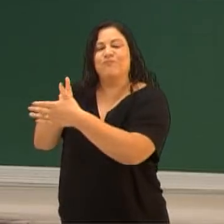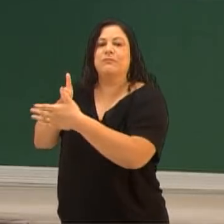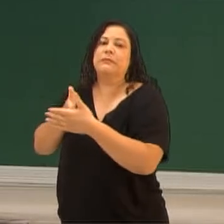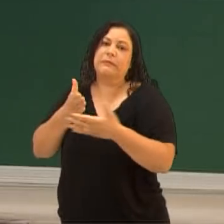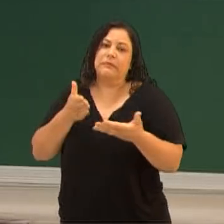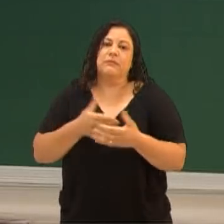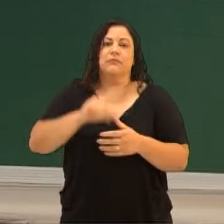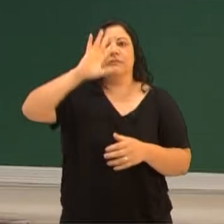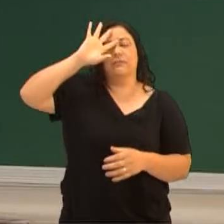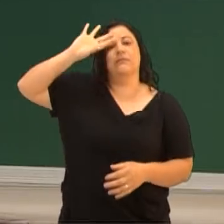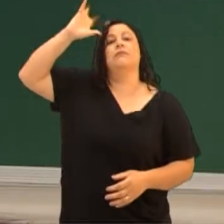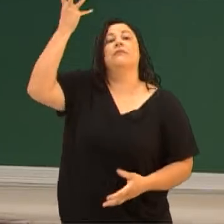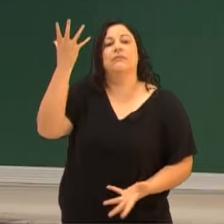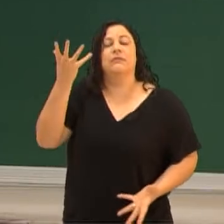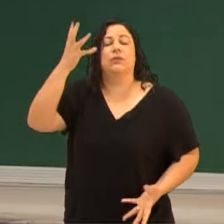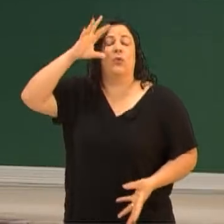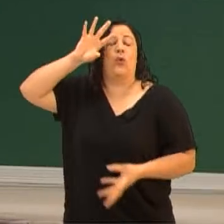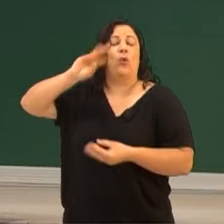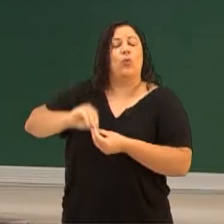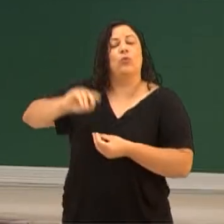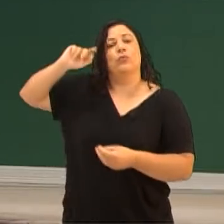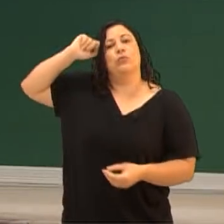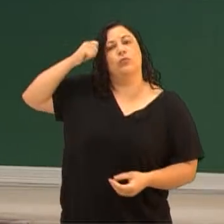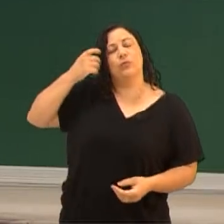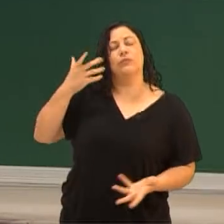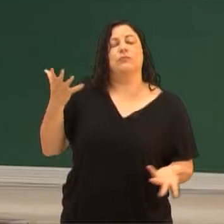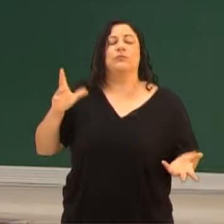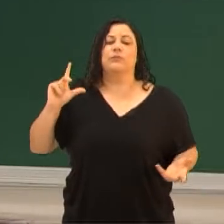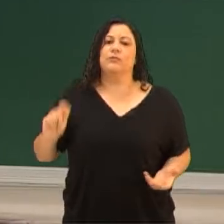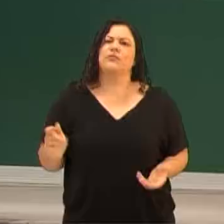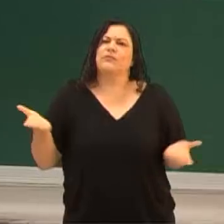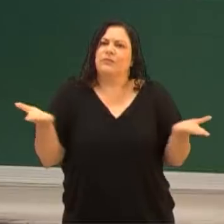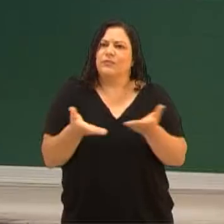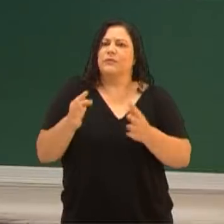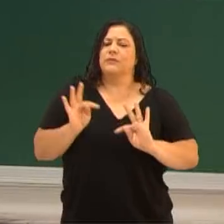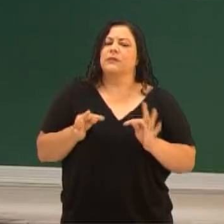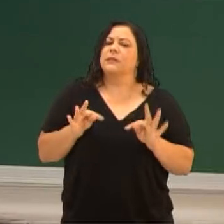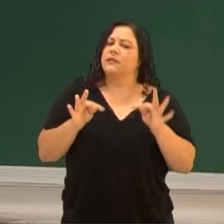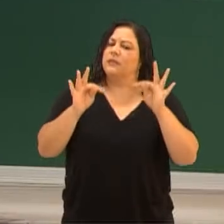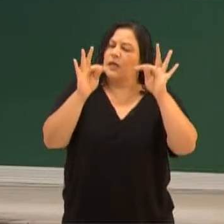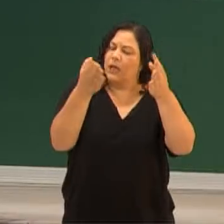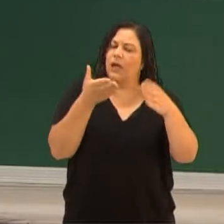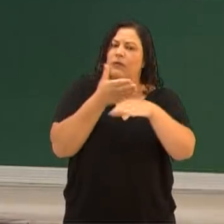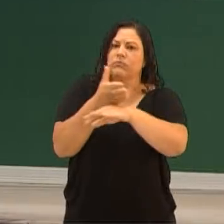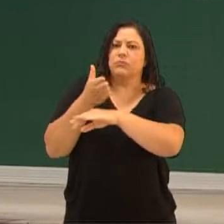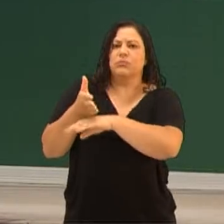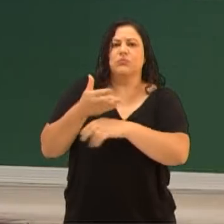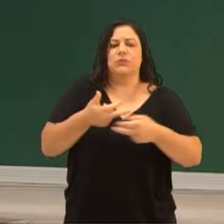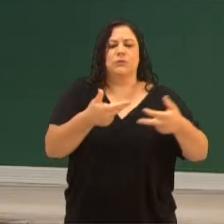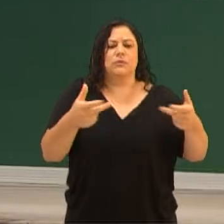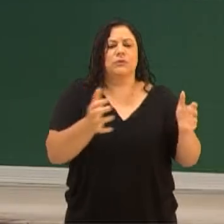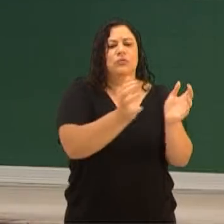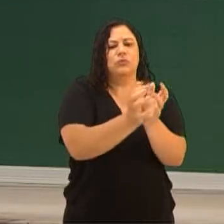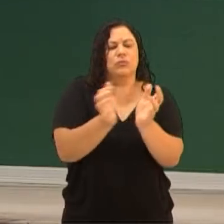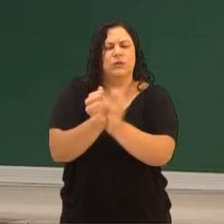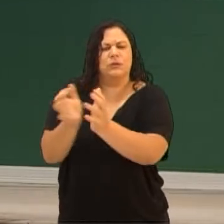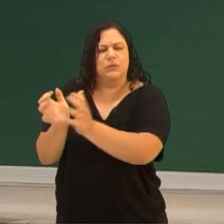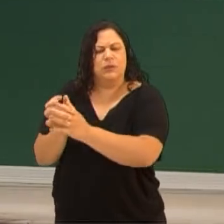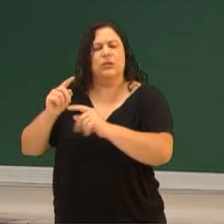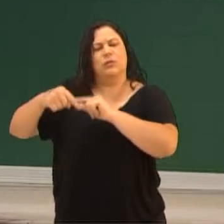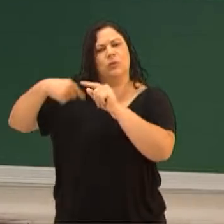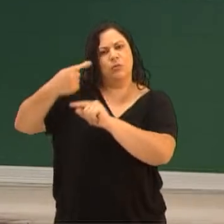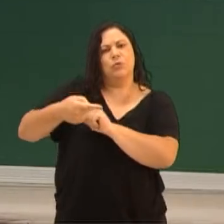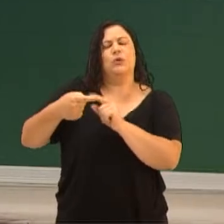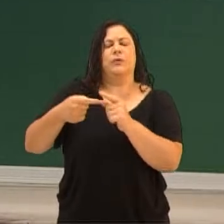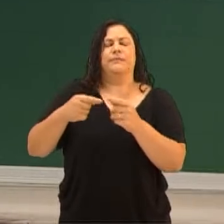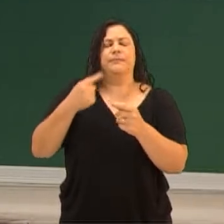África, né? Eles estão tendo acesso à tecnologia, à criação das startups, as comunidades, os blocos econômicos, que a gente vai ver também que